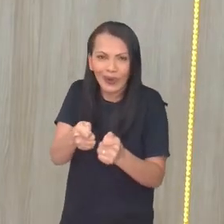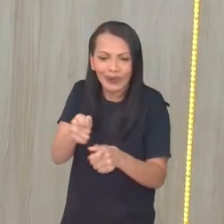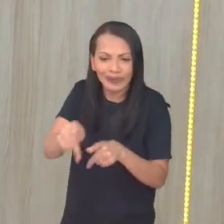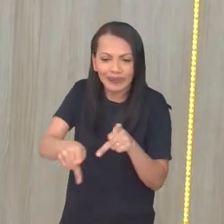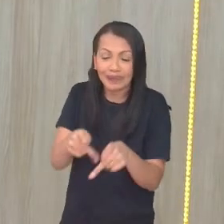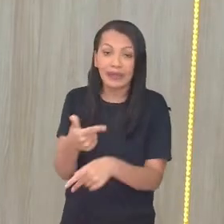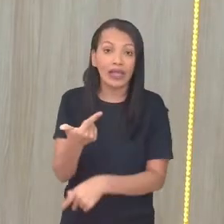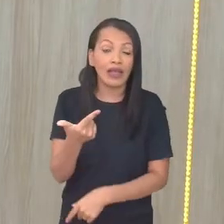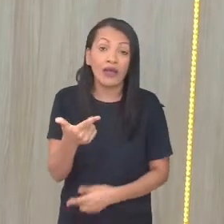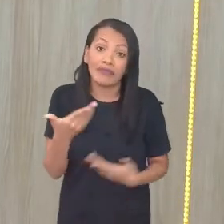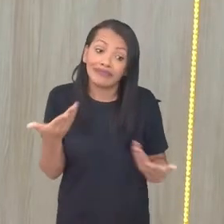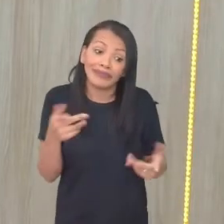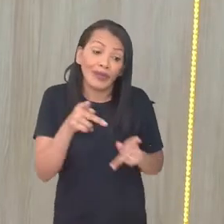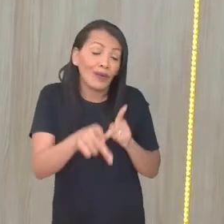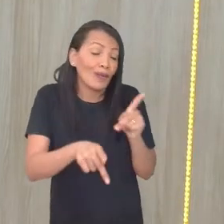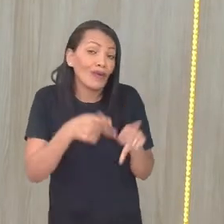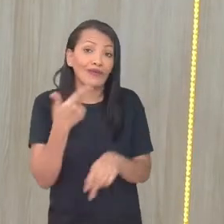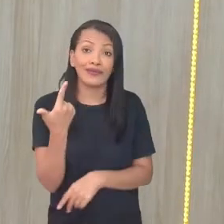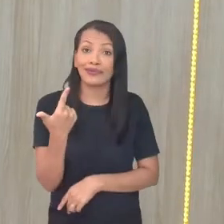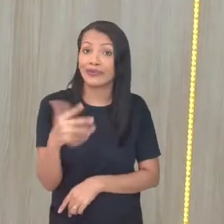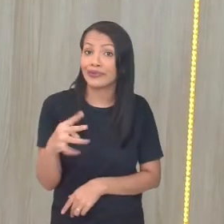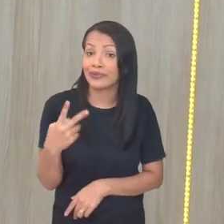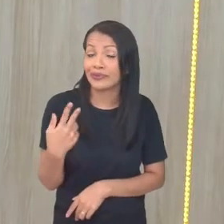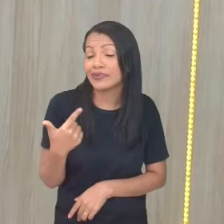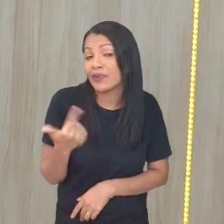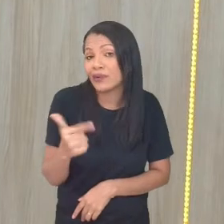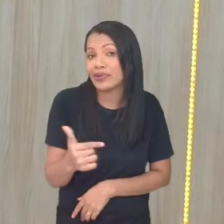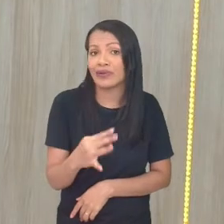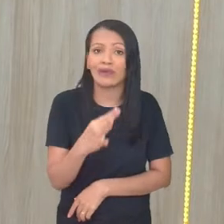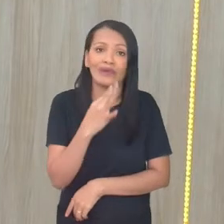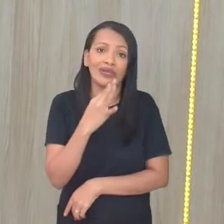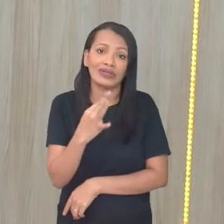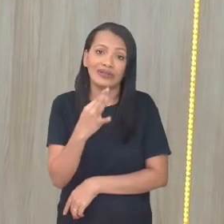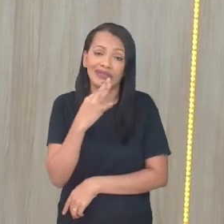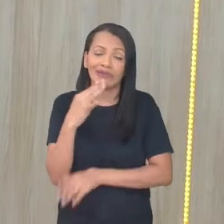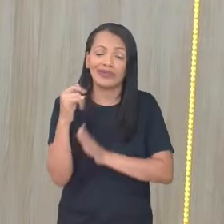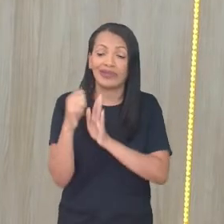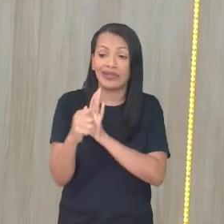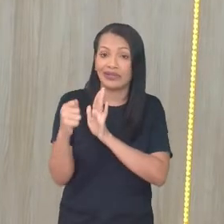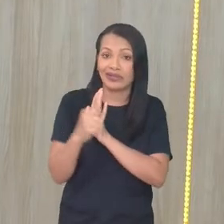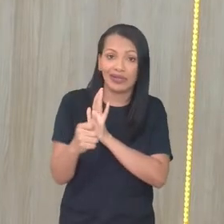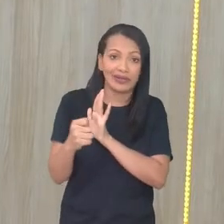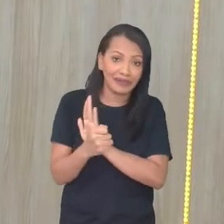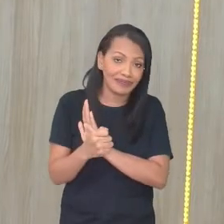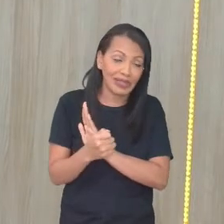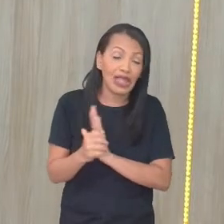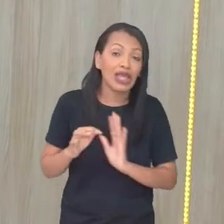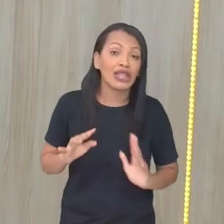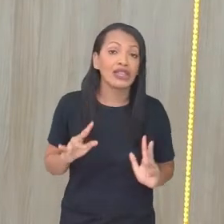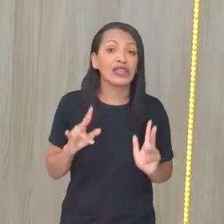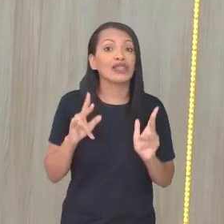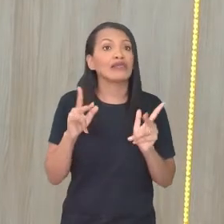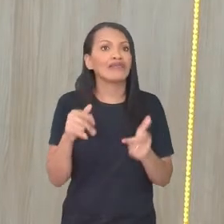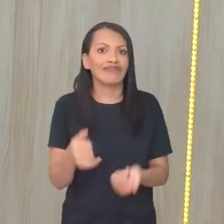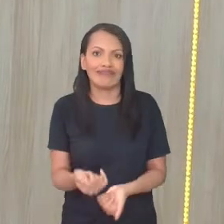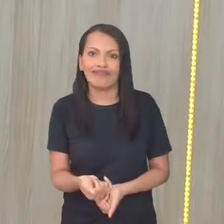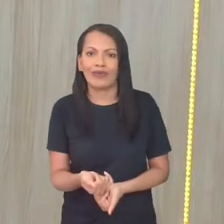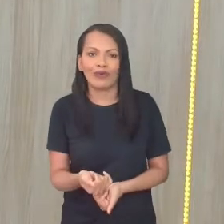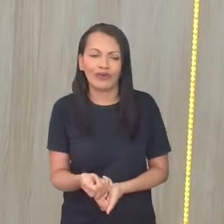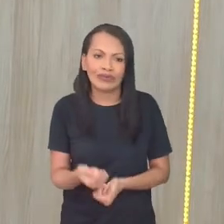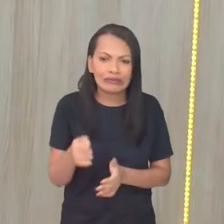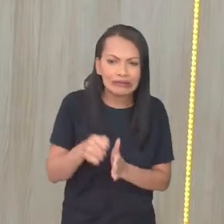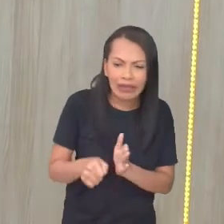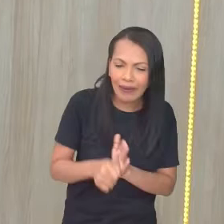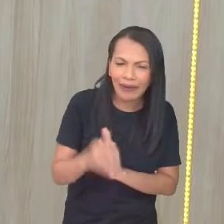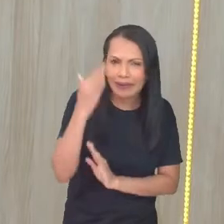tinha esse conhecimento, né, astronômico, astrológico, nem tinha o conhecimento da escrita. Não eram todos que dominavam a escrita. Então ficava